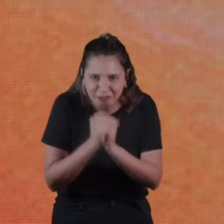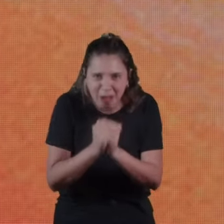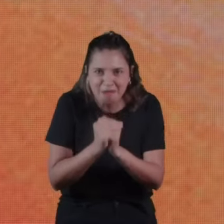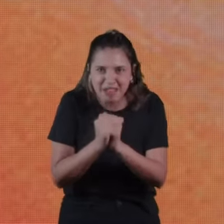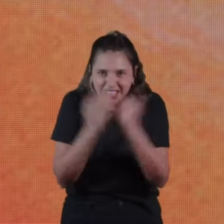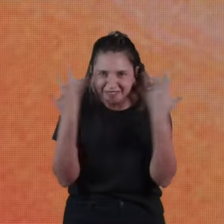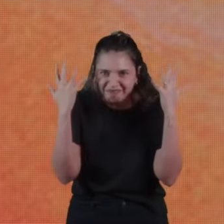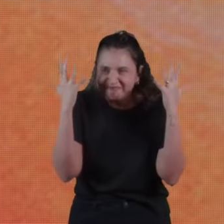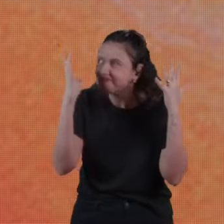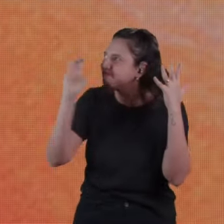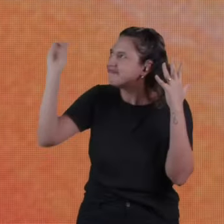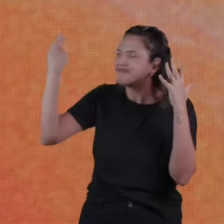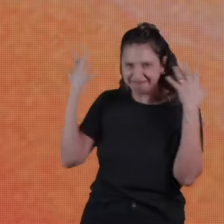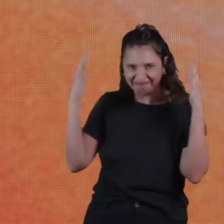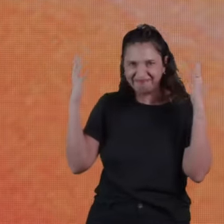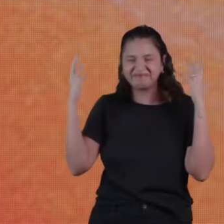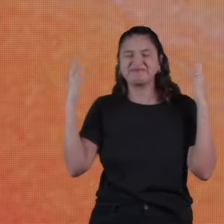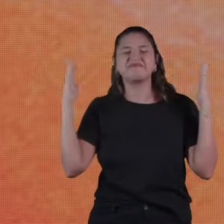isso?